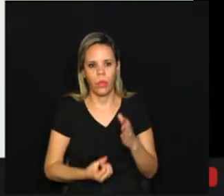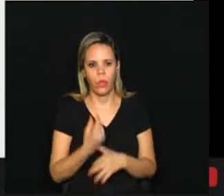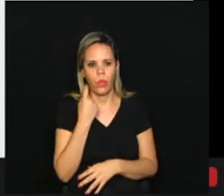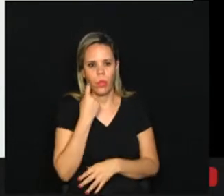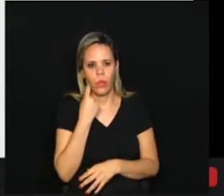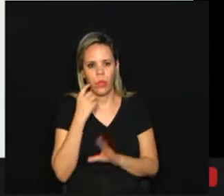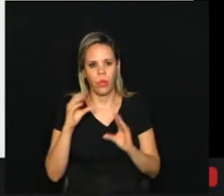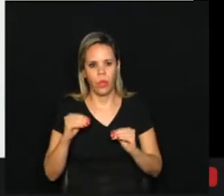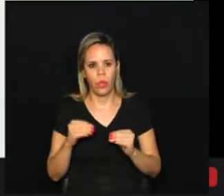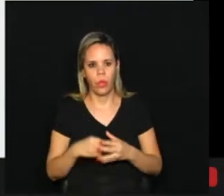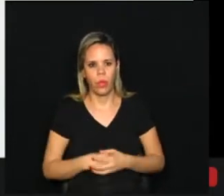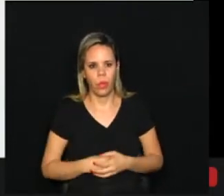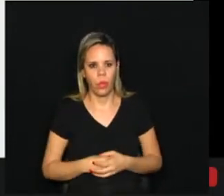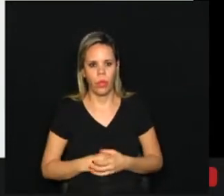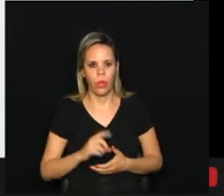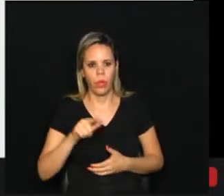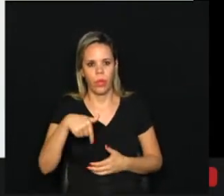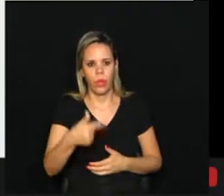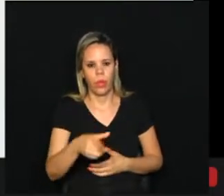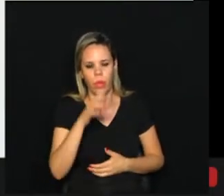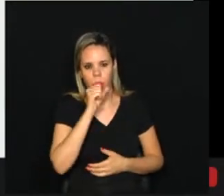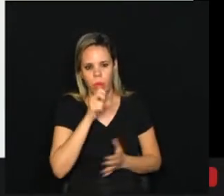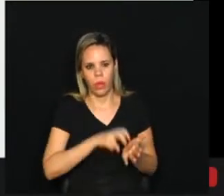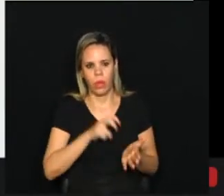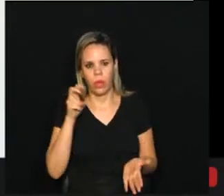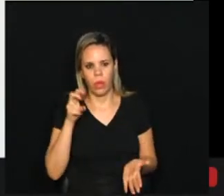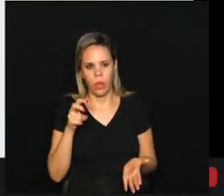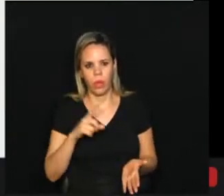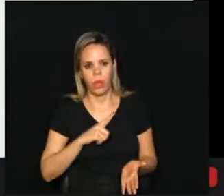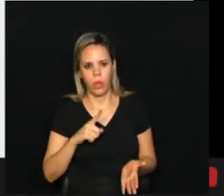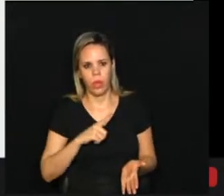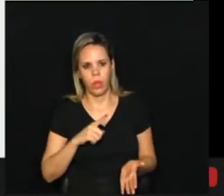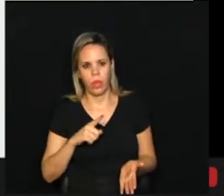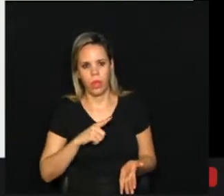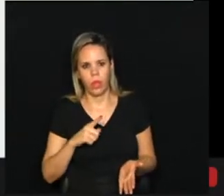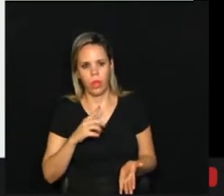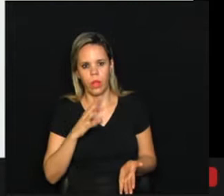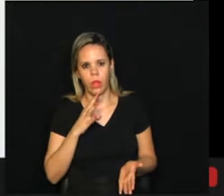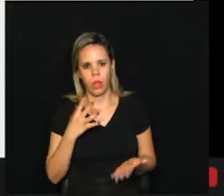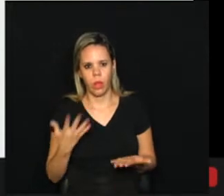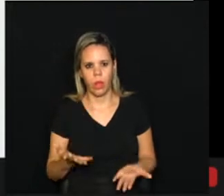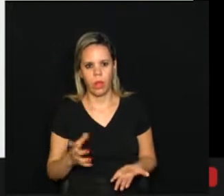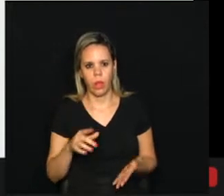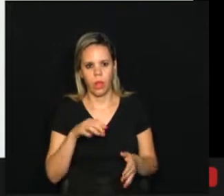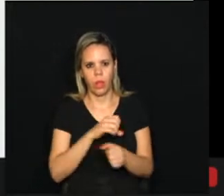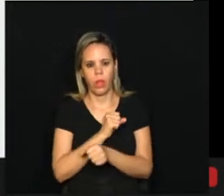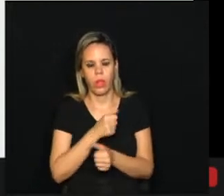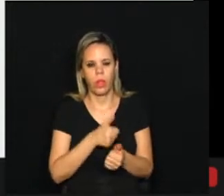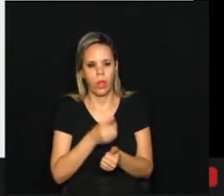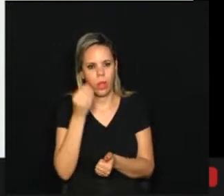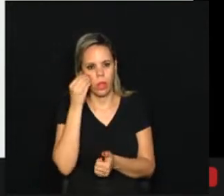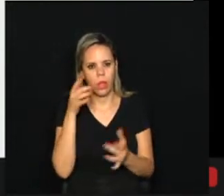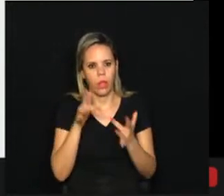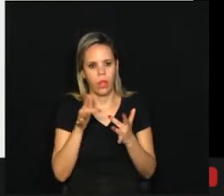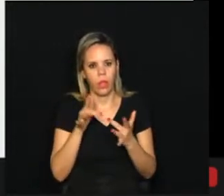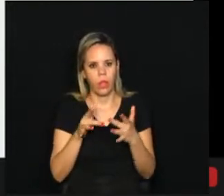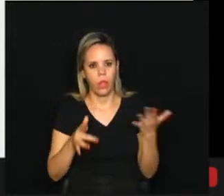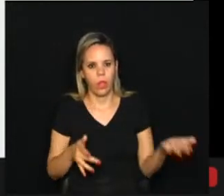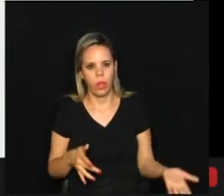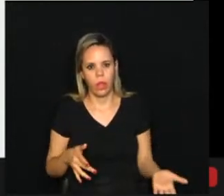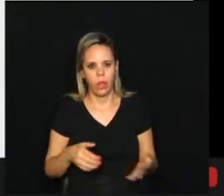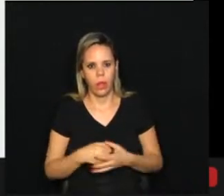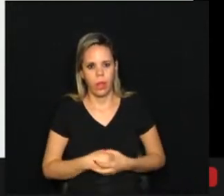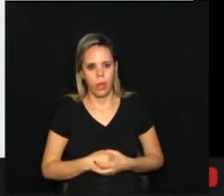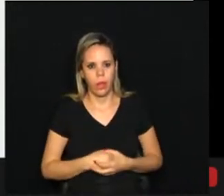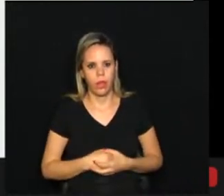à noite. Logo no sábado pela manhã nós tivemos esse conhecimento. Imediatamente eu tentei entrar em contato com